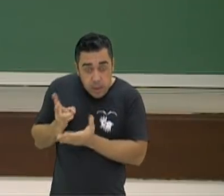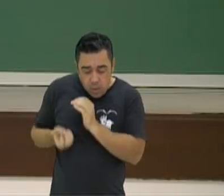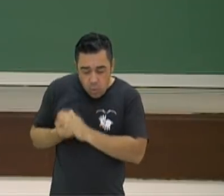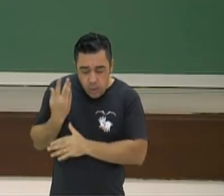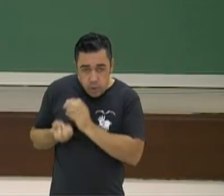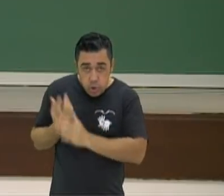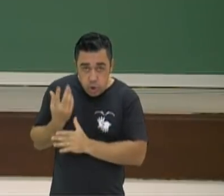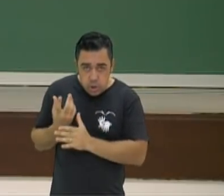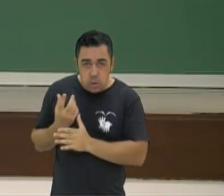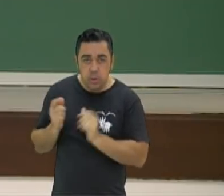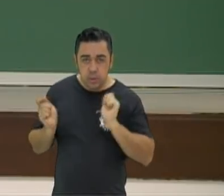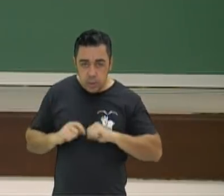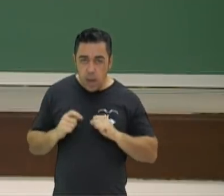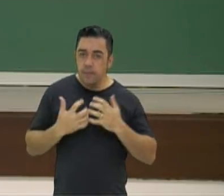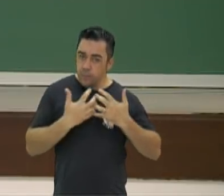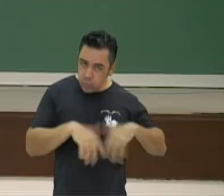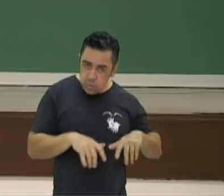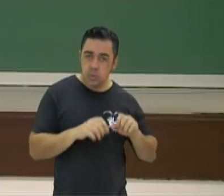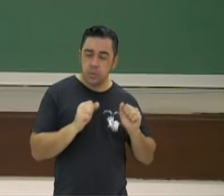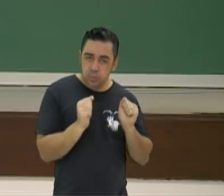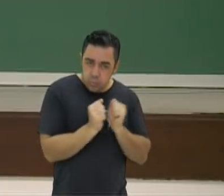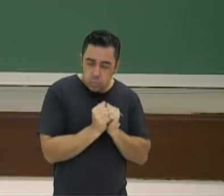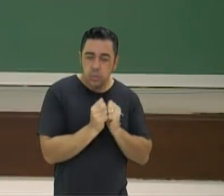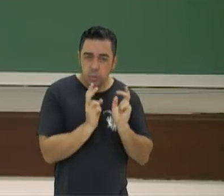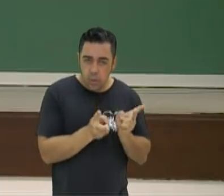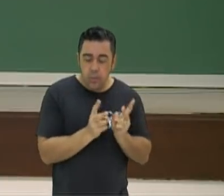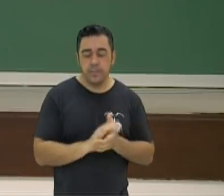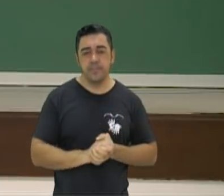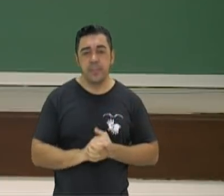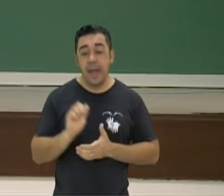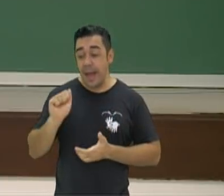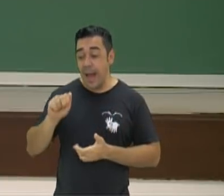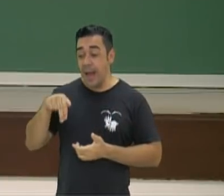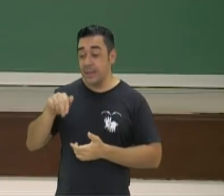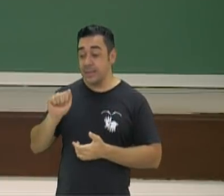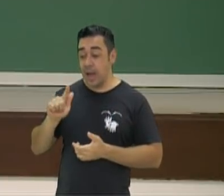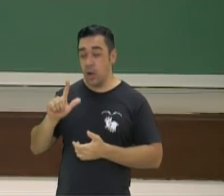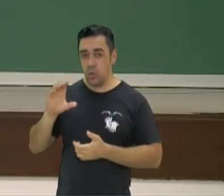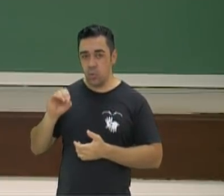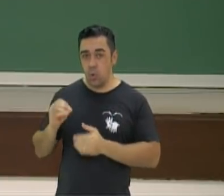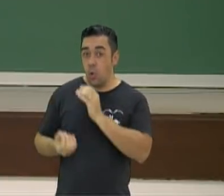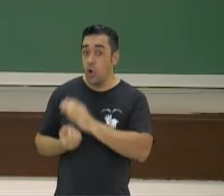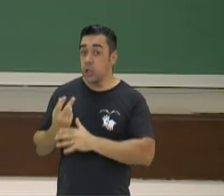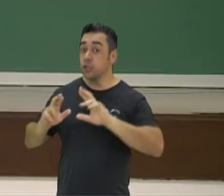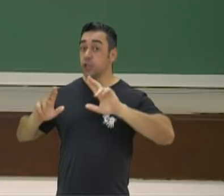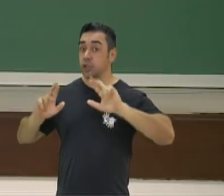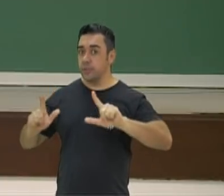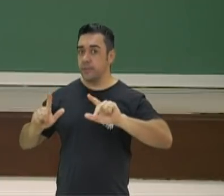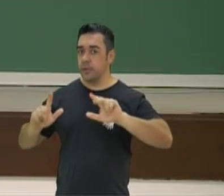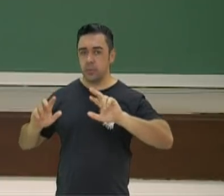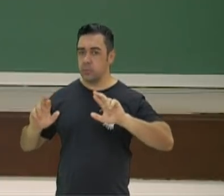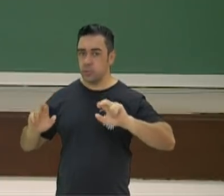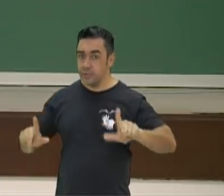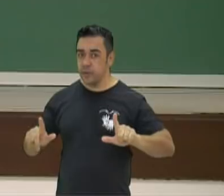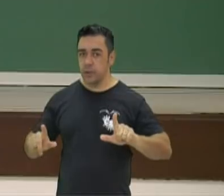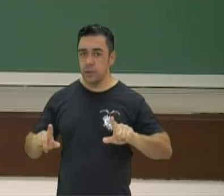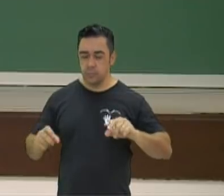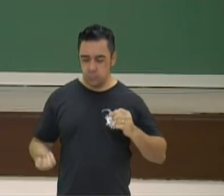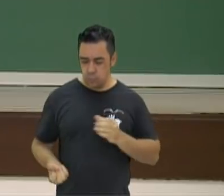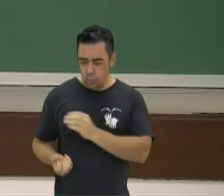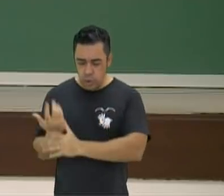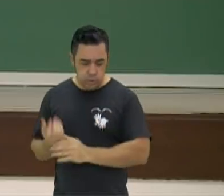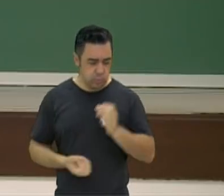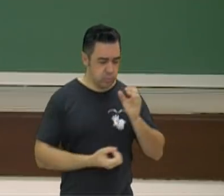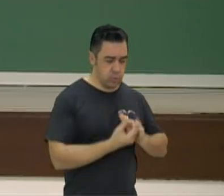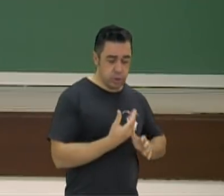podendo ou não ter a mesma função. E os órgãos análogos? Têm origem diferente, mas obrigatoriamente